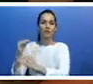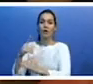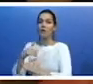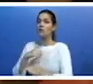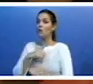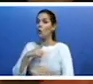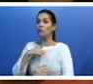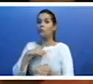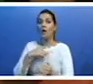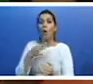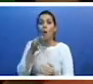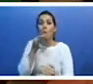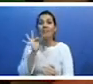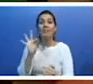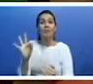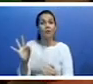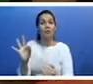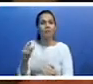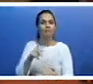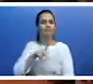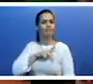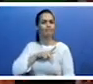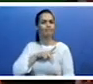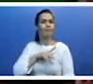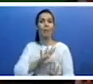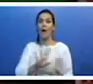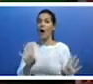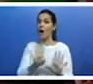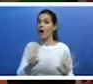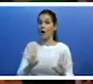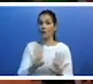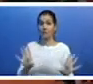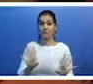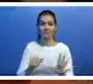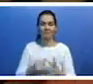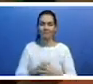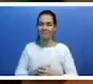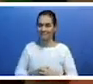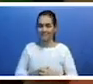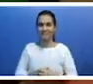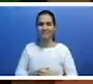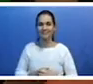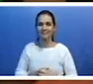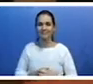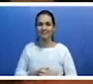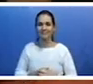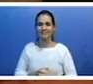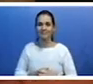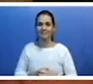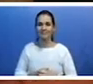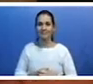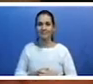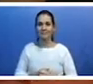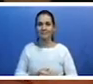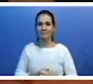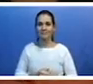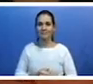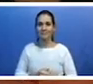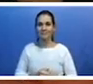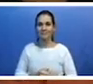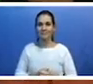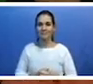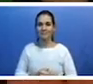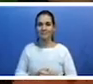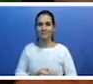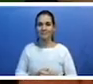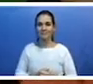opinião própria, nós não colocamos aqui, mas nós achamos. Não, não tem opinião própria, tá?